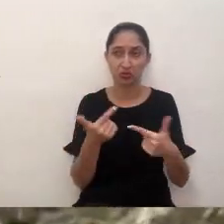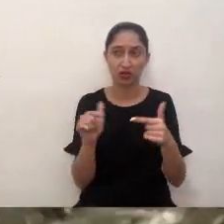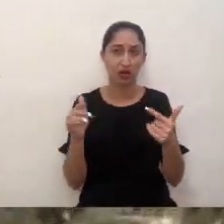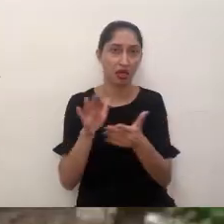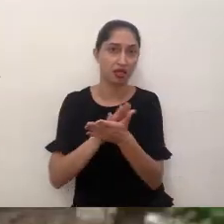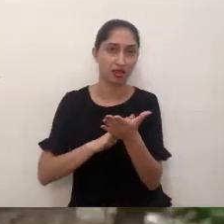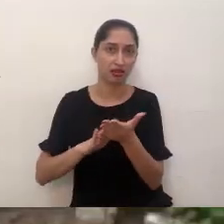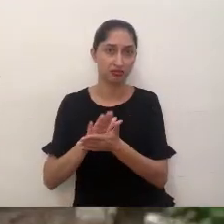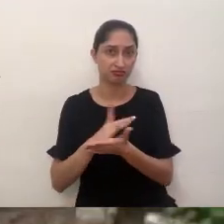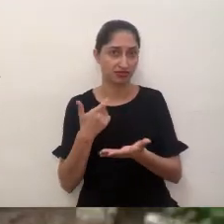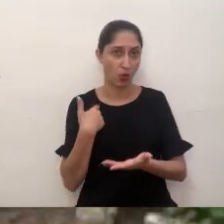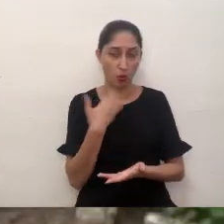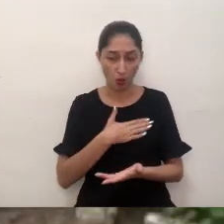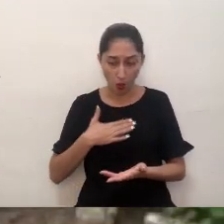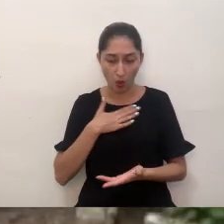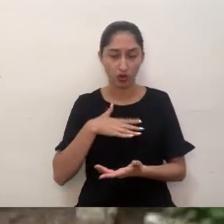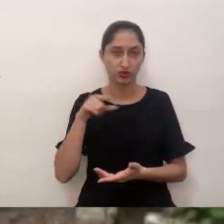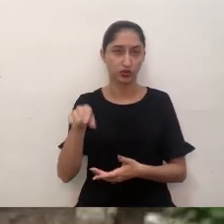gosto de fazer.